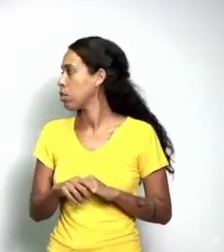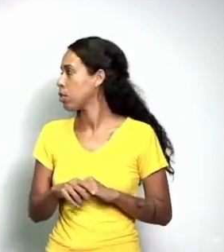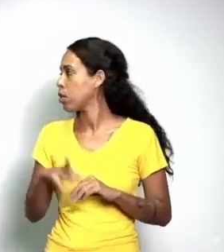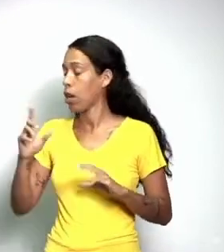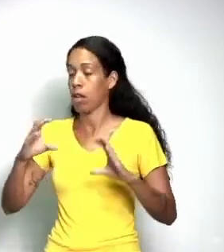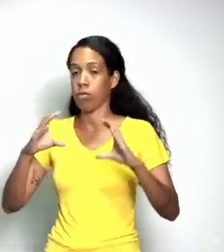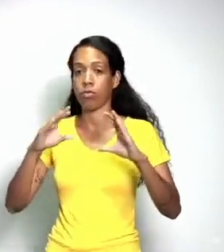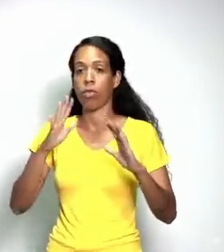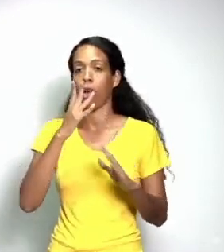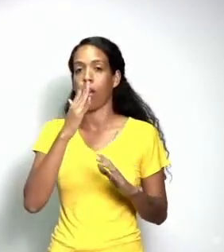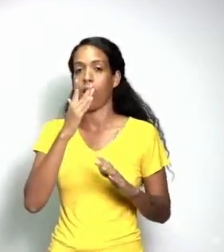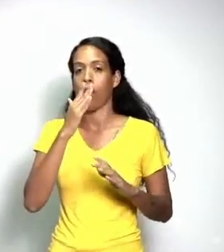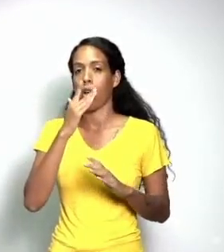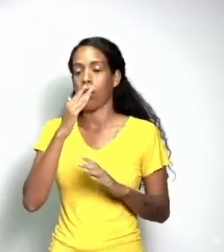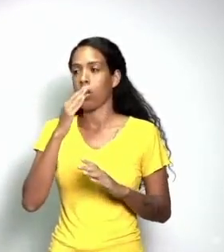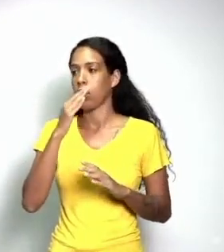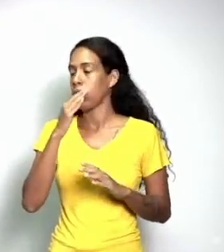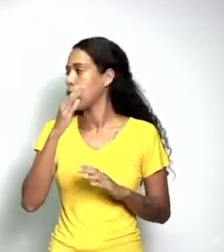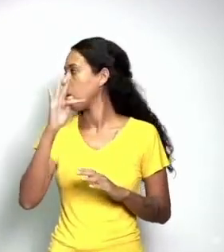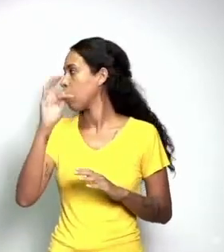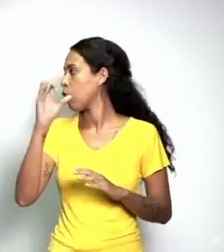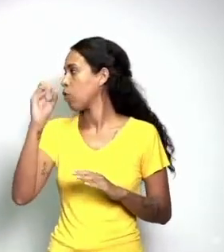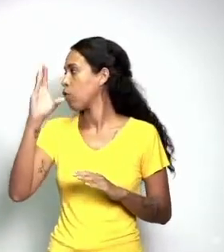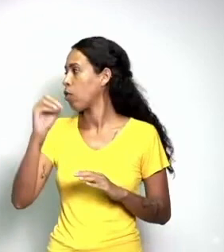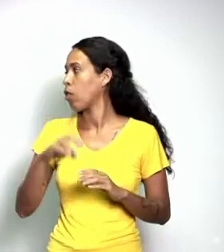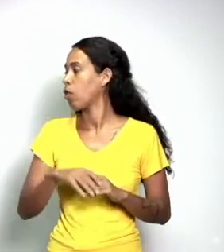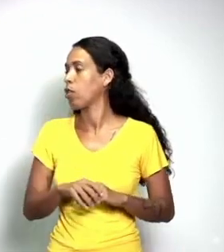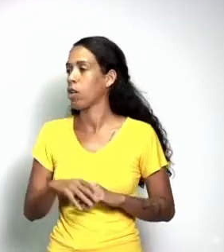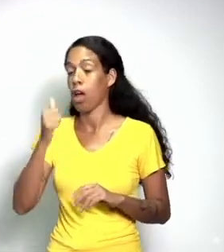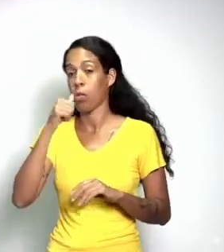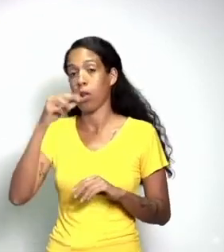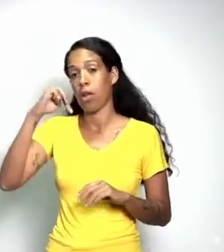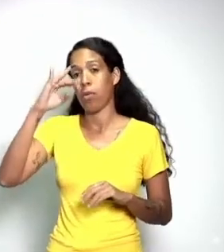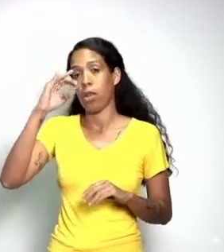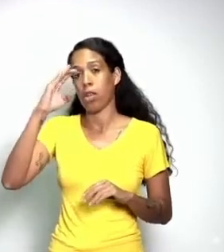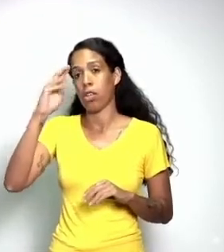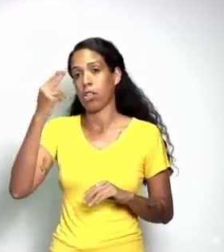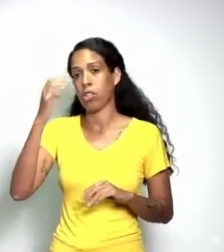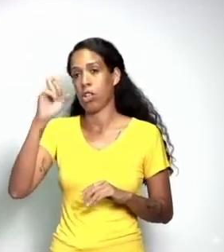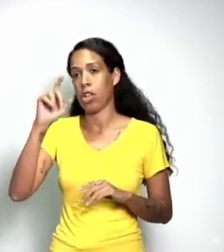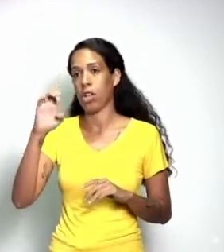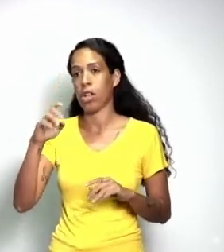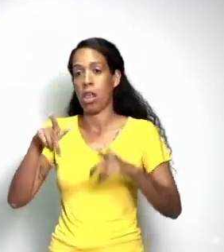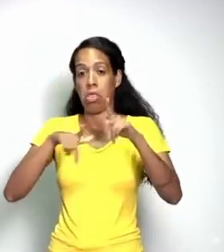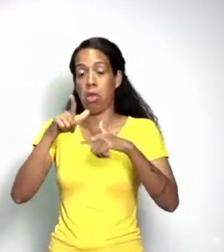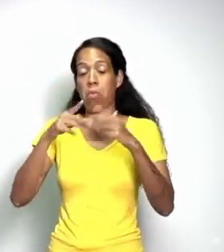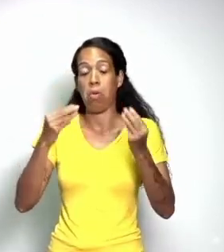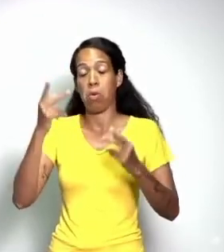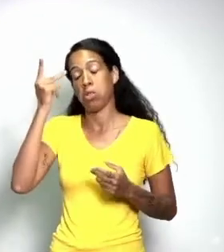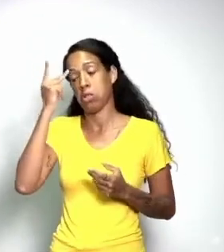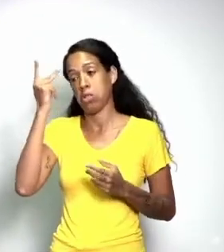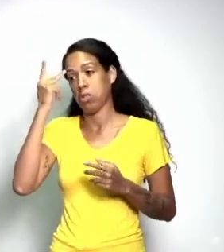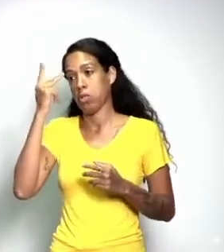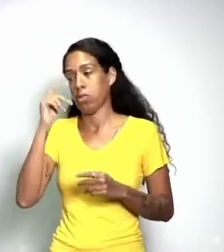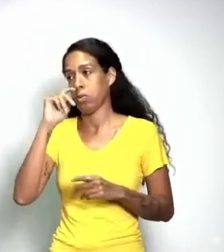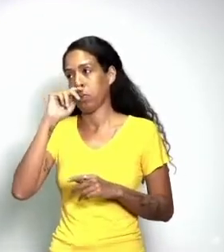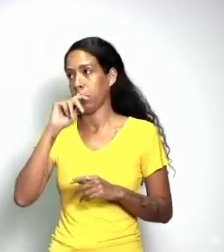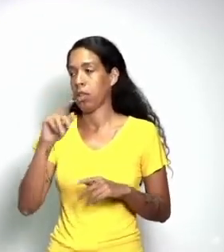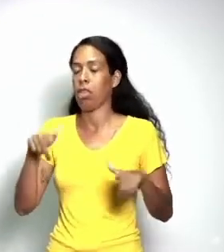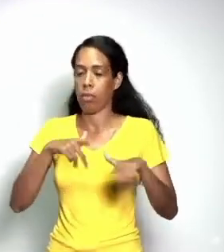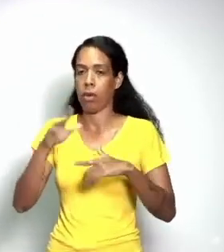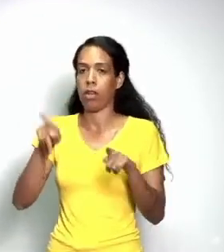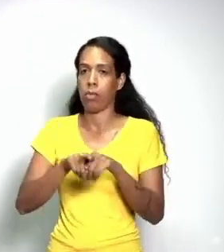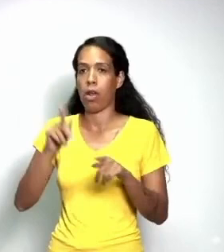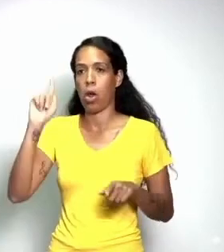foco. Trouxe a Michelle de novo, segunda assistente, que está atuando muito lá em São Paulo atualmente, mas também atua em